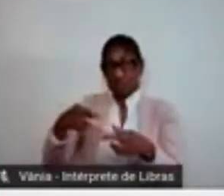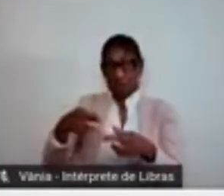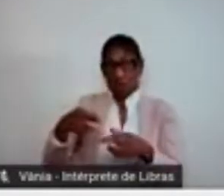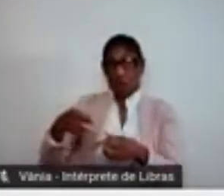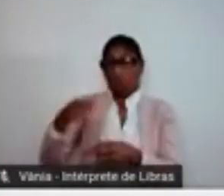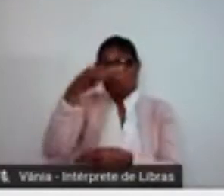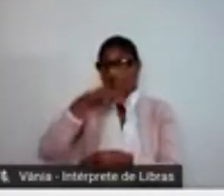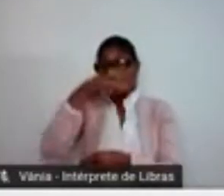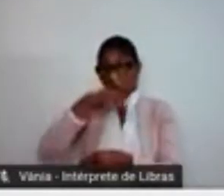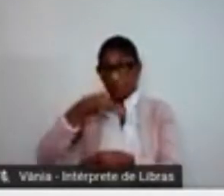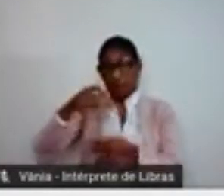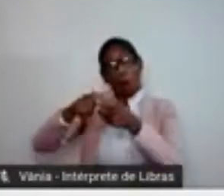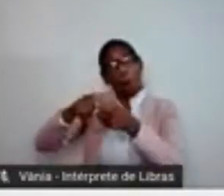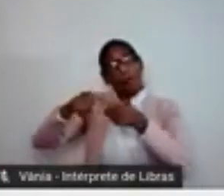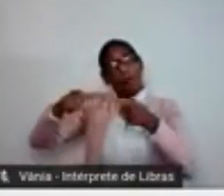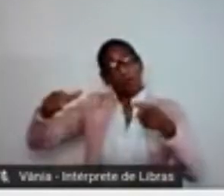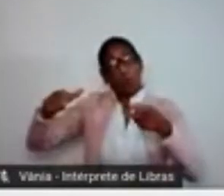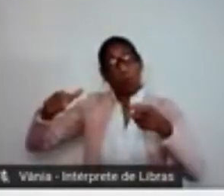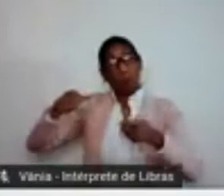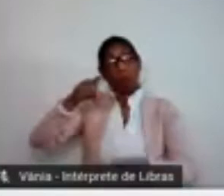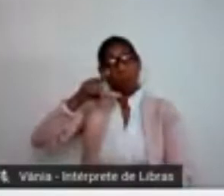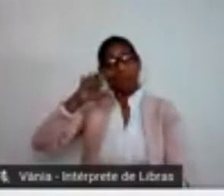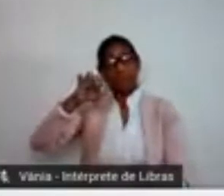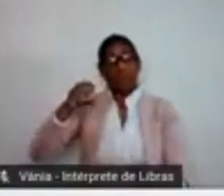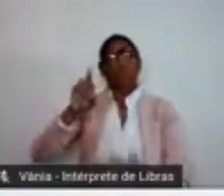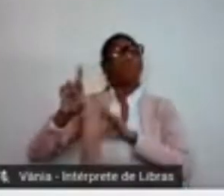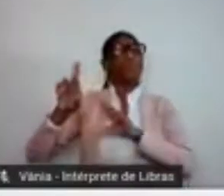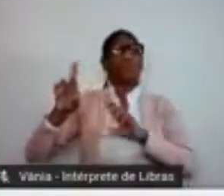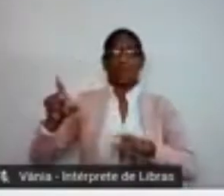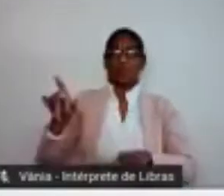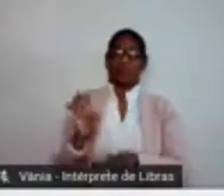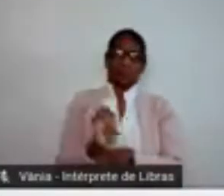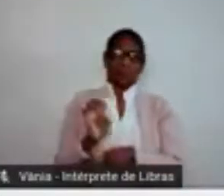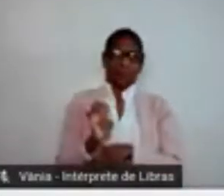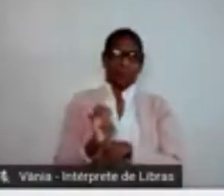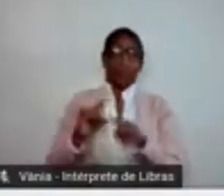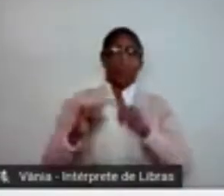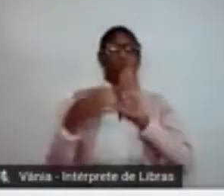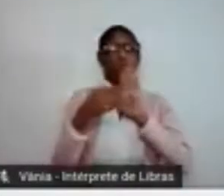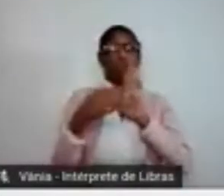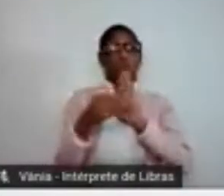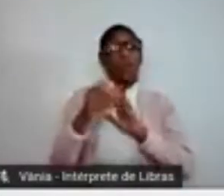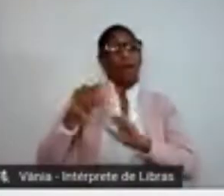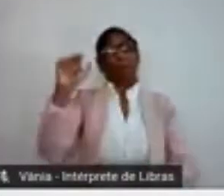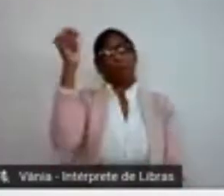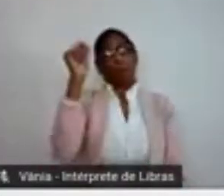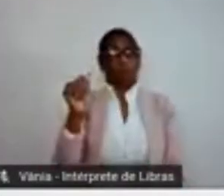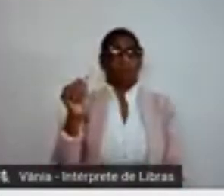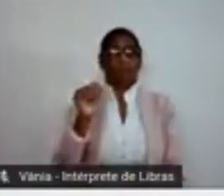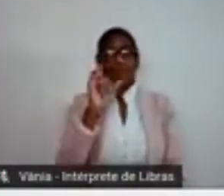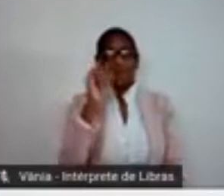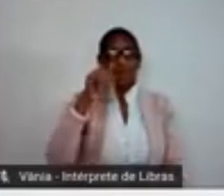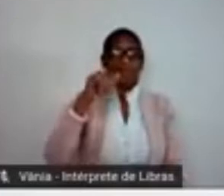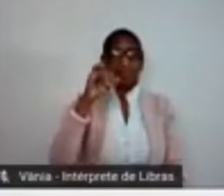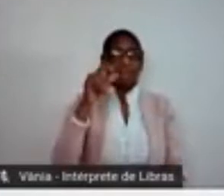de Caxias, houve um aumento de leitos. Então, é uma situação um pouco diferente do Estado. Mas como no modelo são 11 indicadores, por isso que no recurso a gente vai olhando